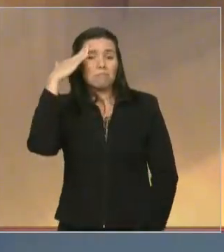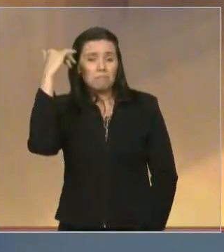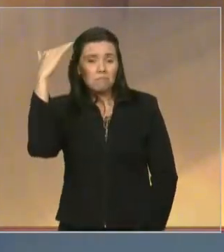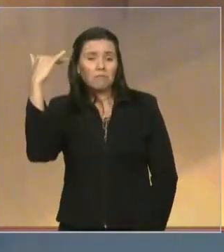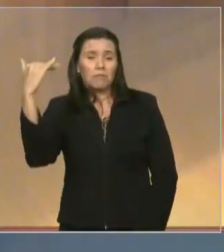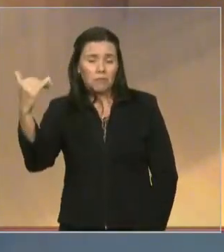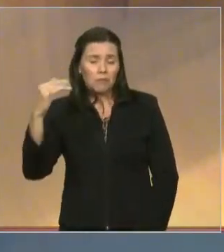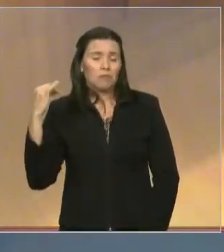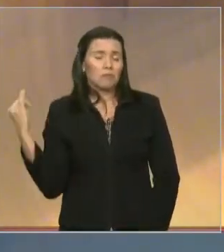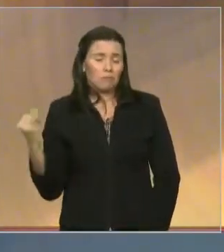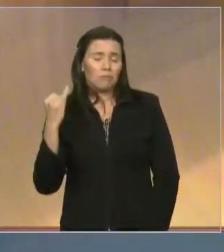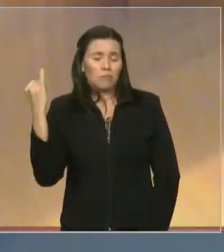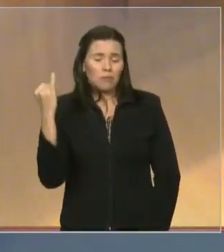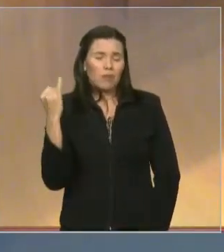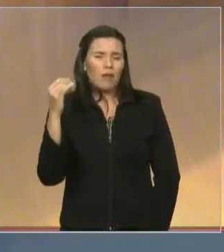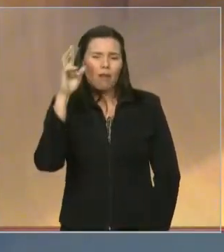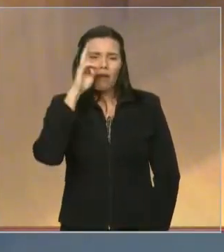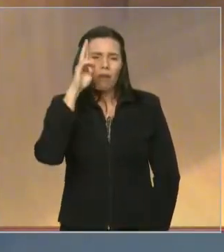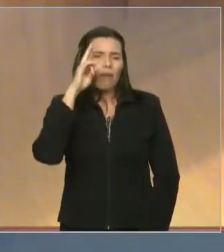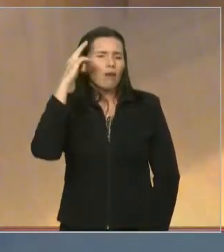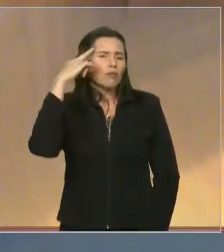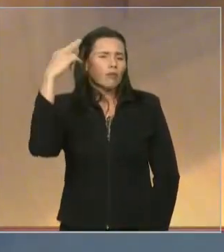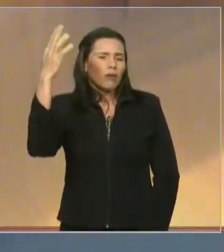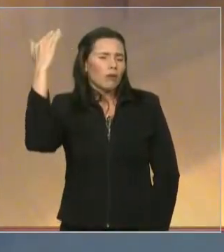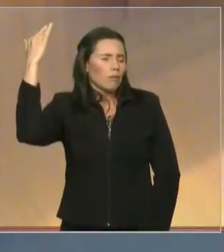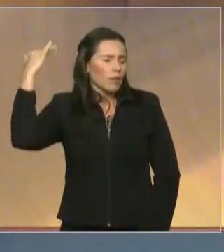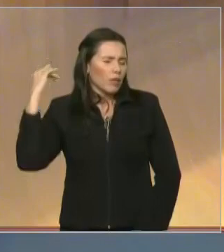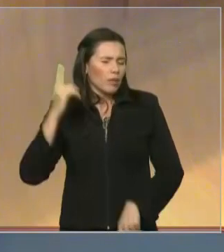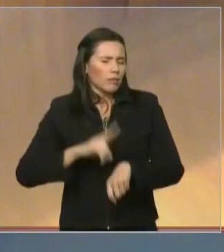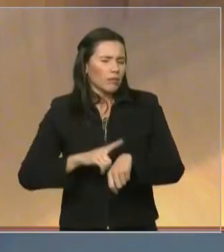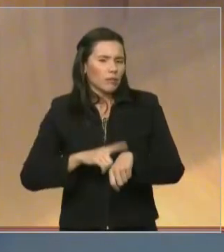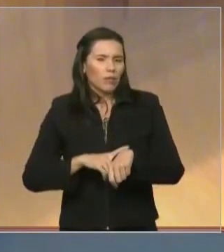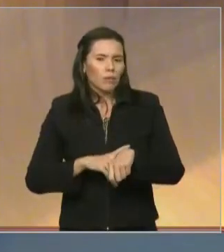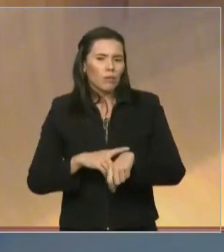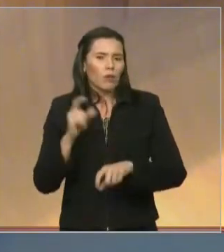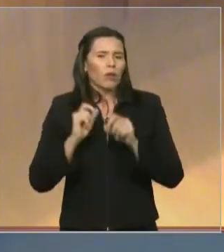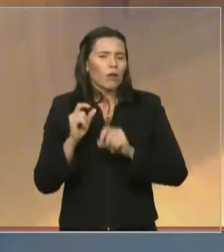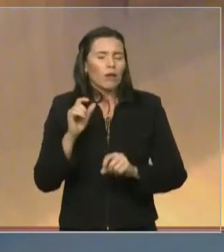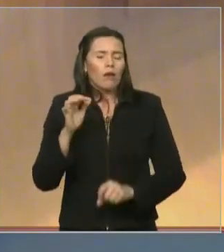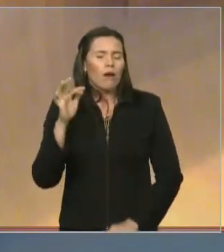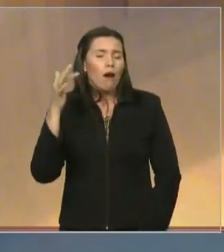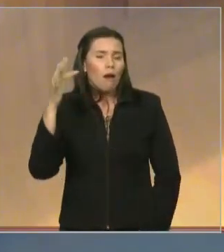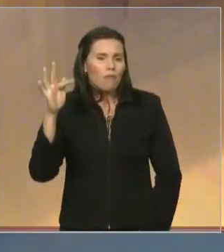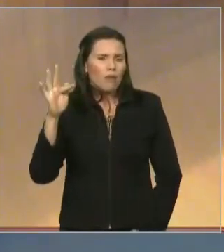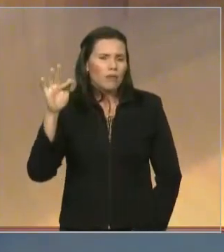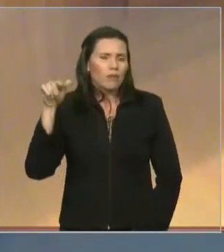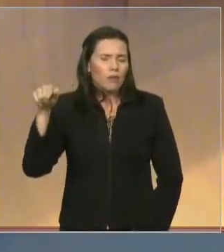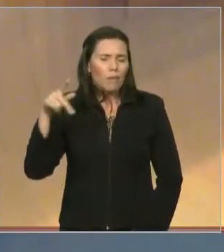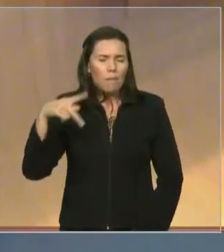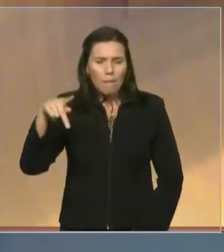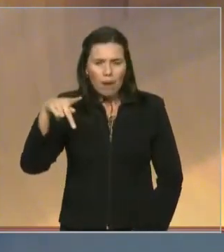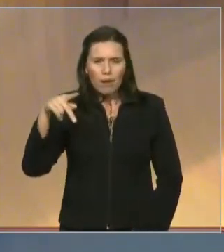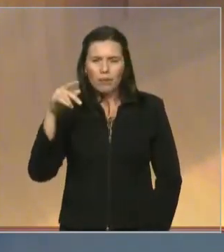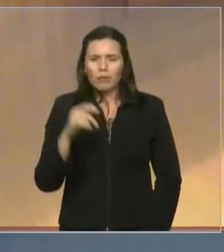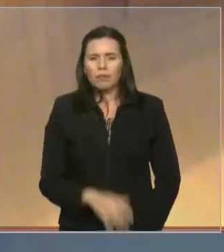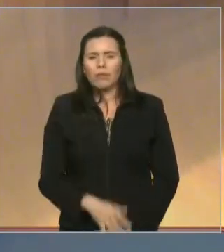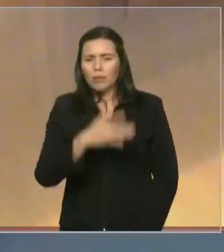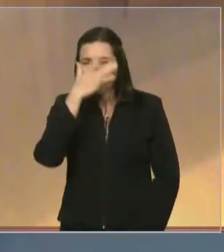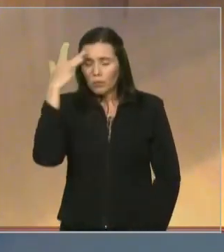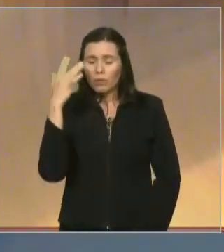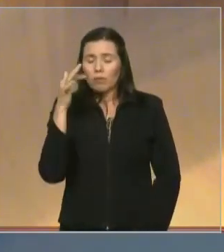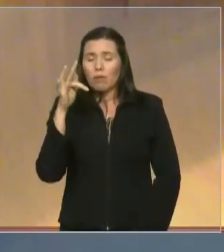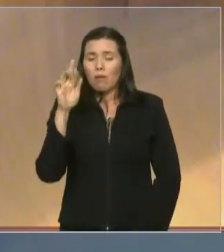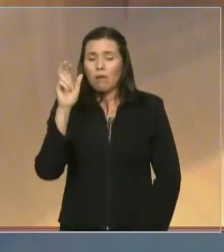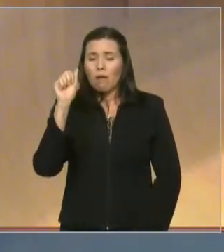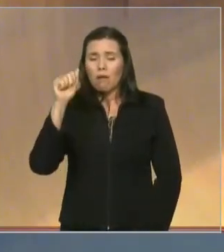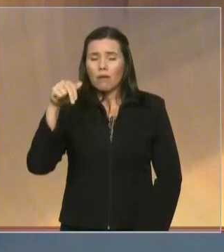dos franceses, quando os morbuxabas falavam em que os franceses